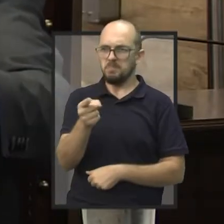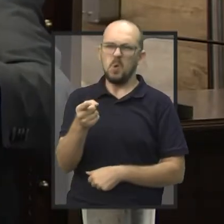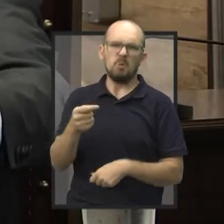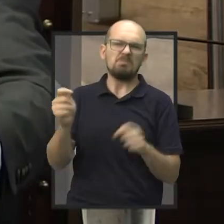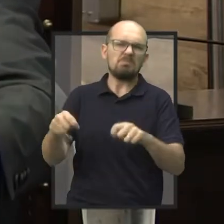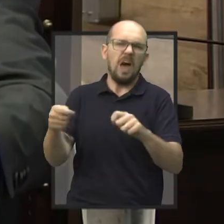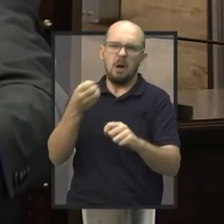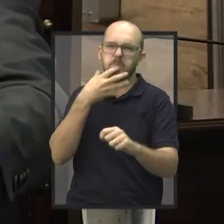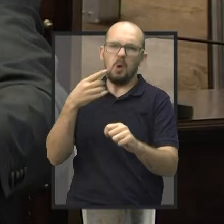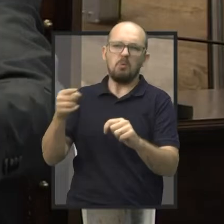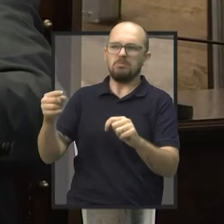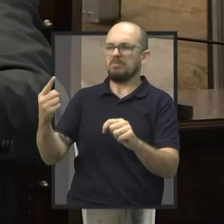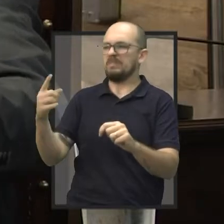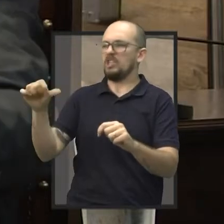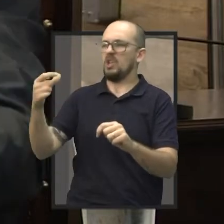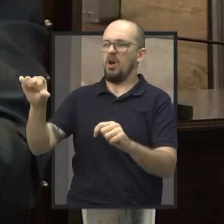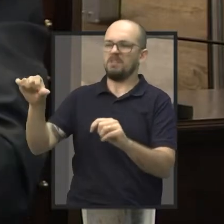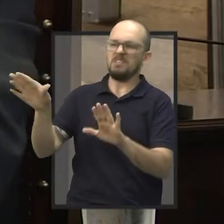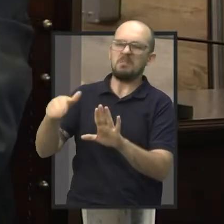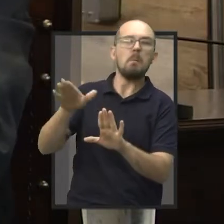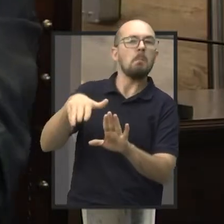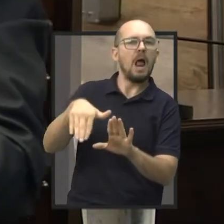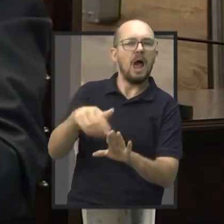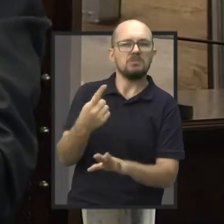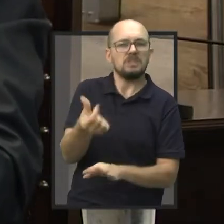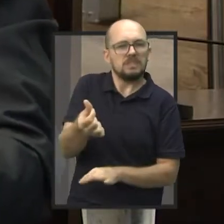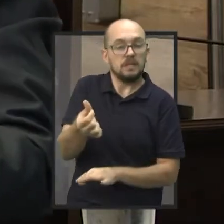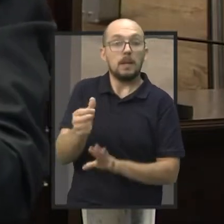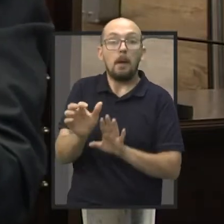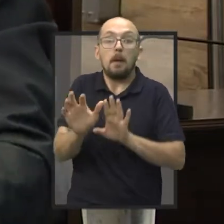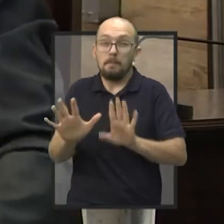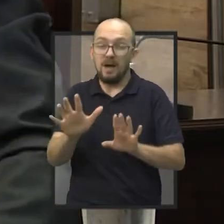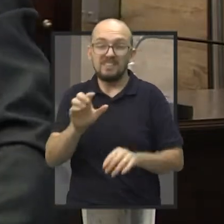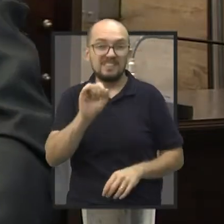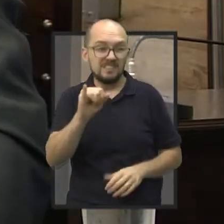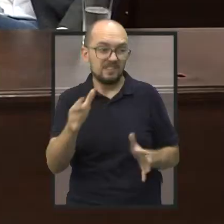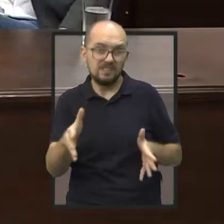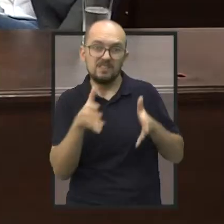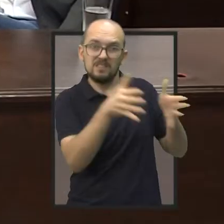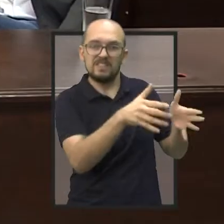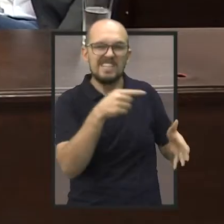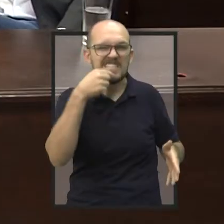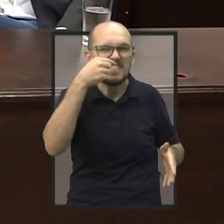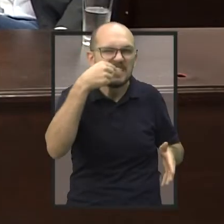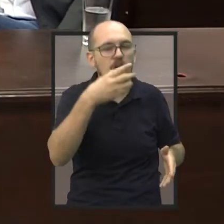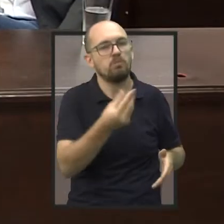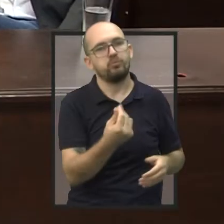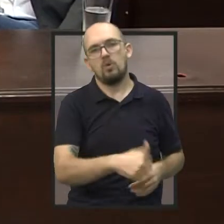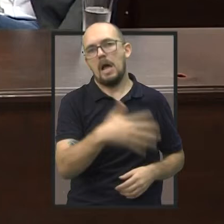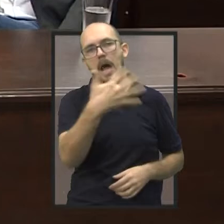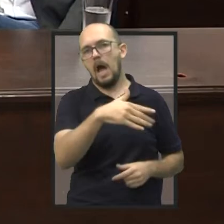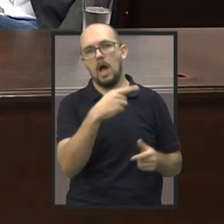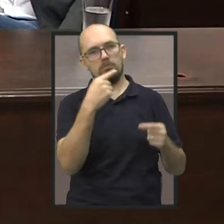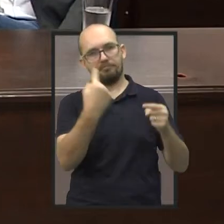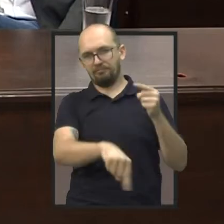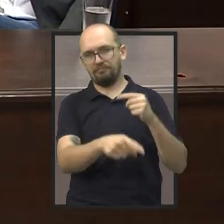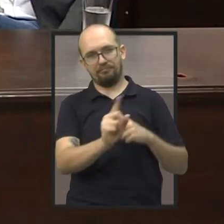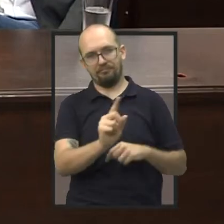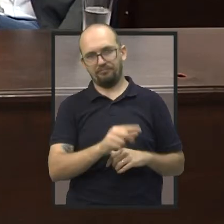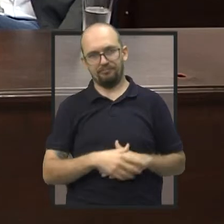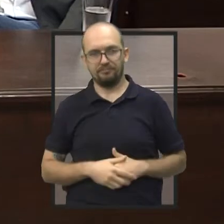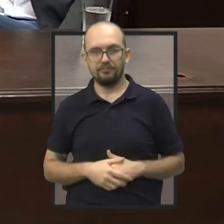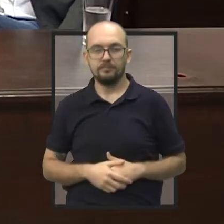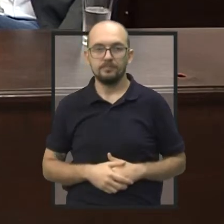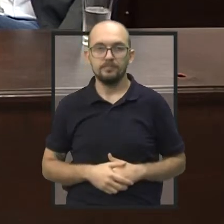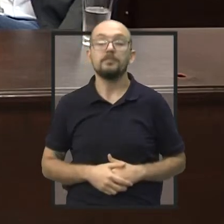um equipamento destinado a um consultório odontológico, é muito caro, né? Vereador, para a gente ir